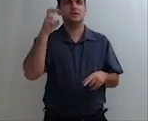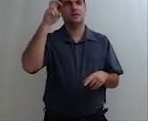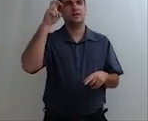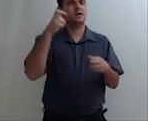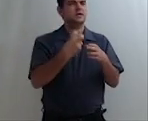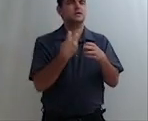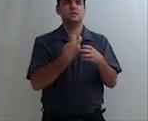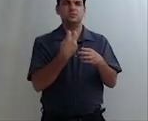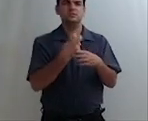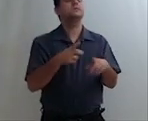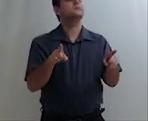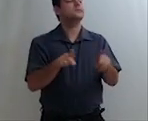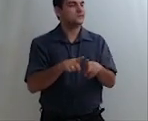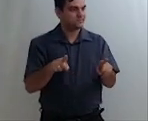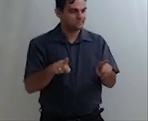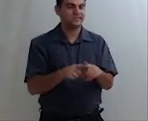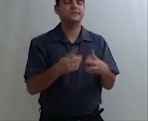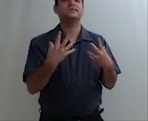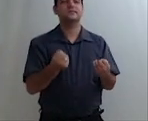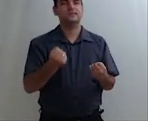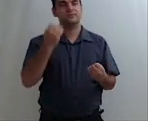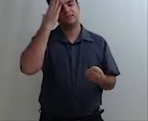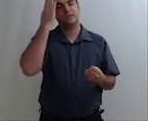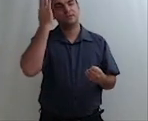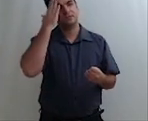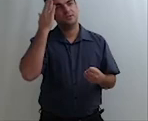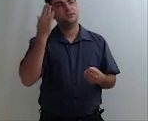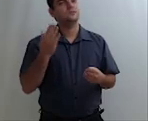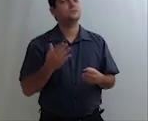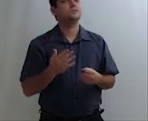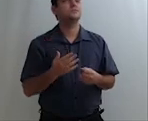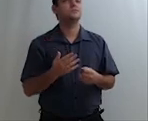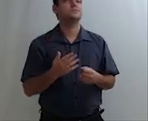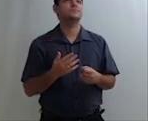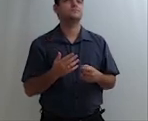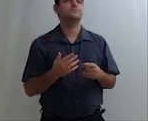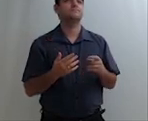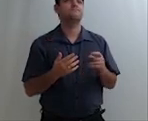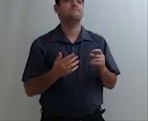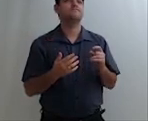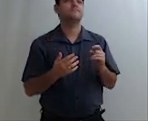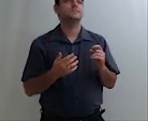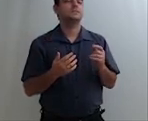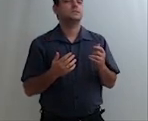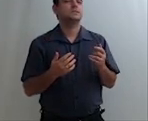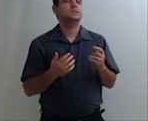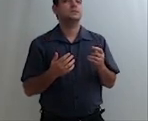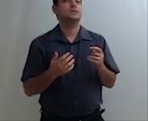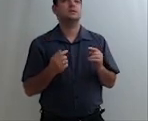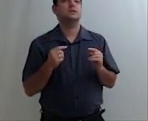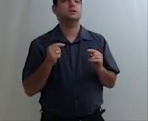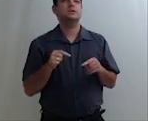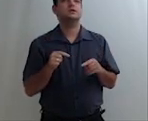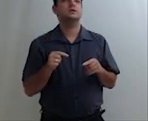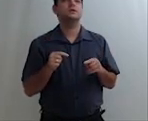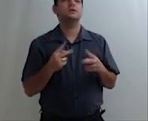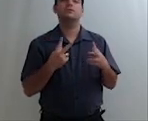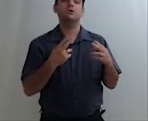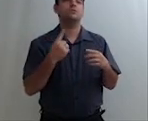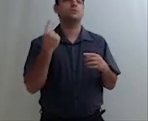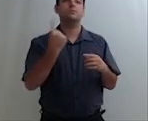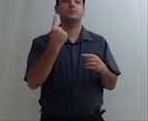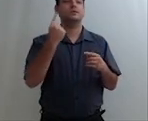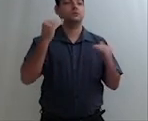também aderiu a esse entendimento do do do da da da primeira turma do supremo se